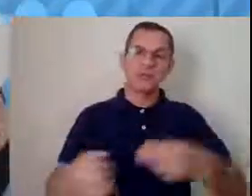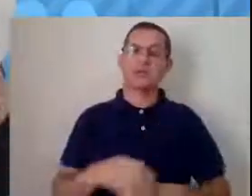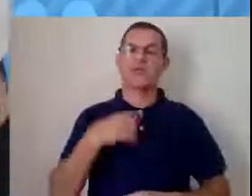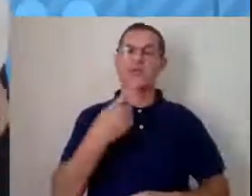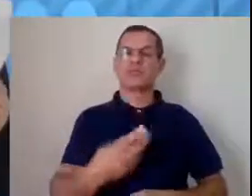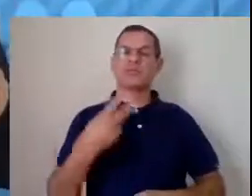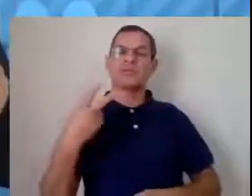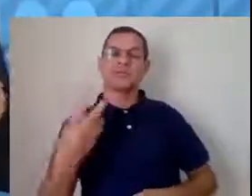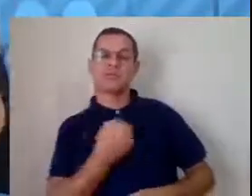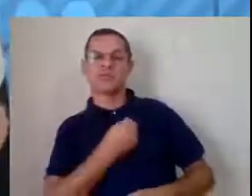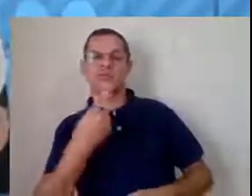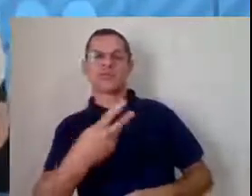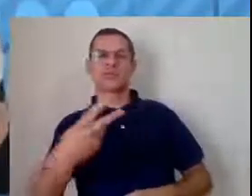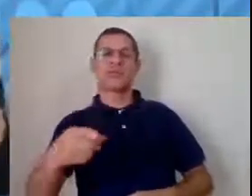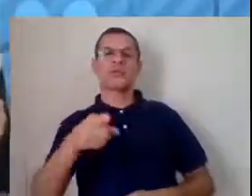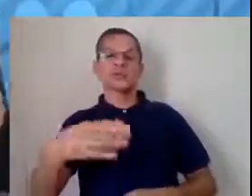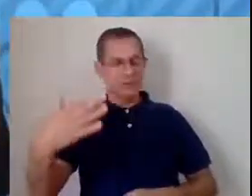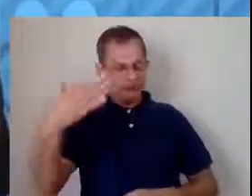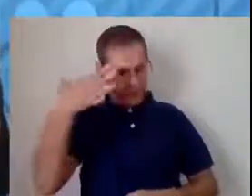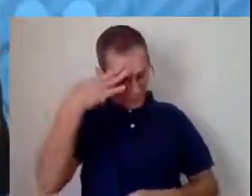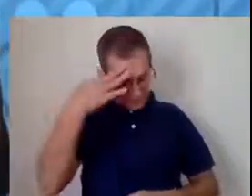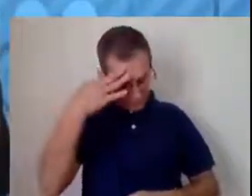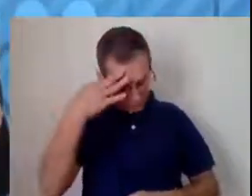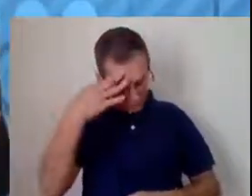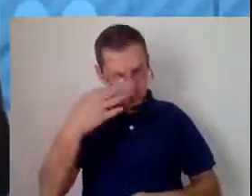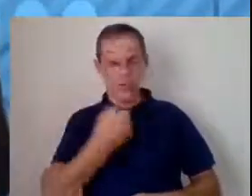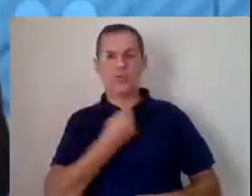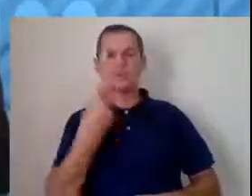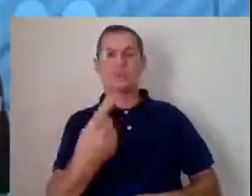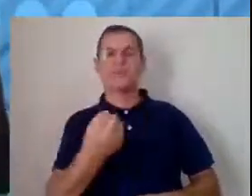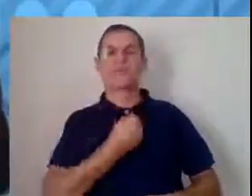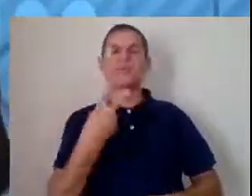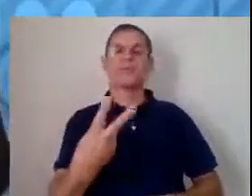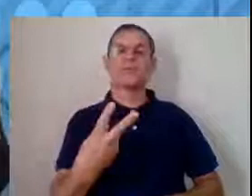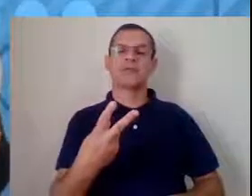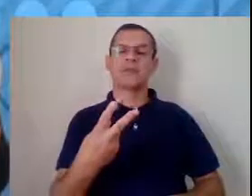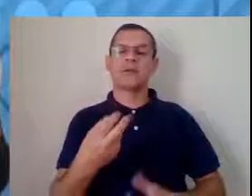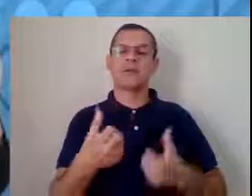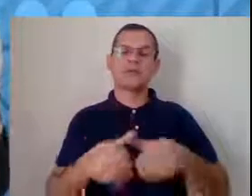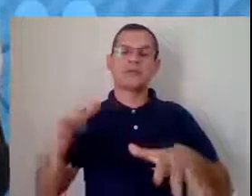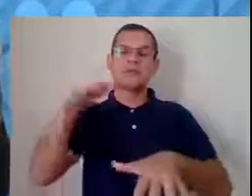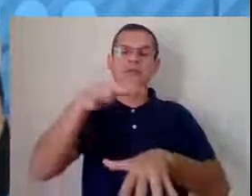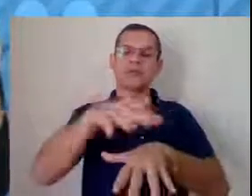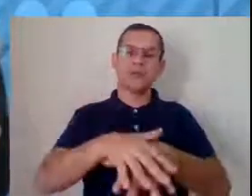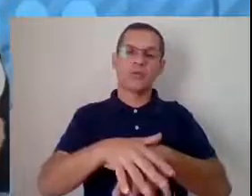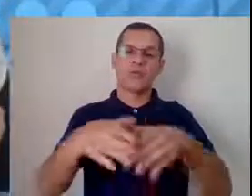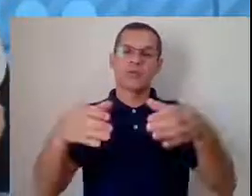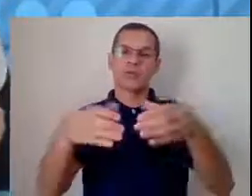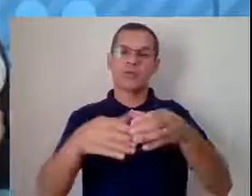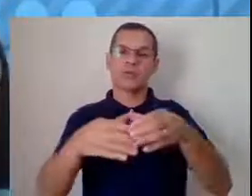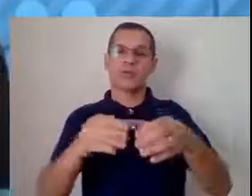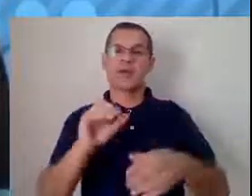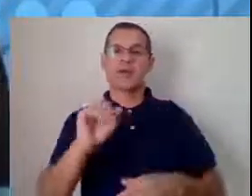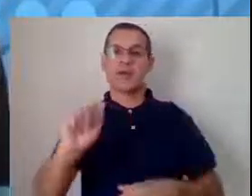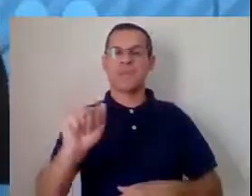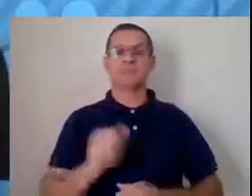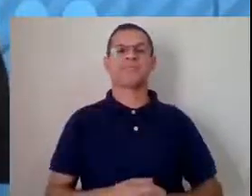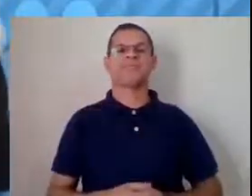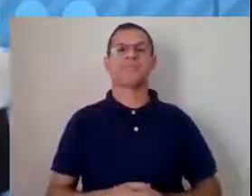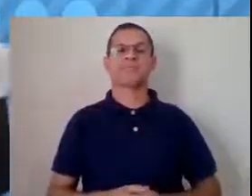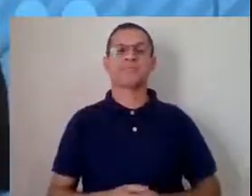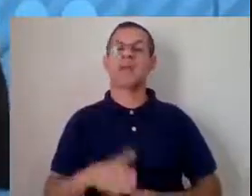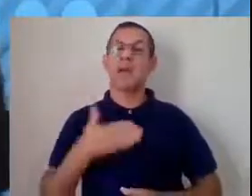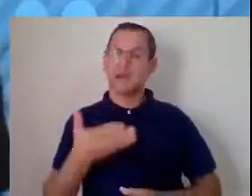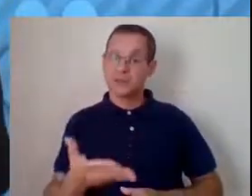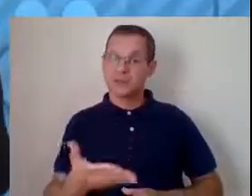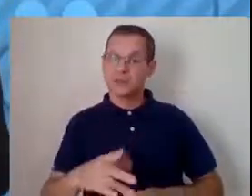1 e 2, então você sabe que o número 1 e o número 2 pertencem ao conjunto A.